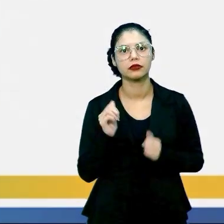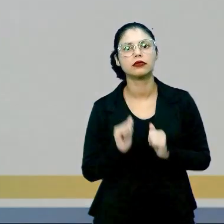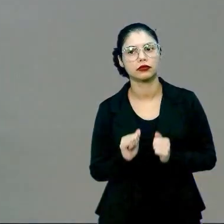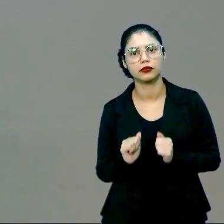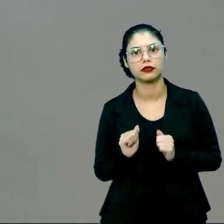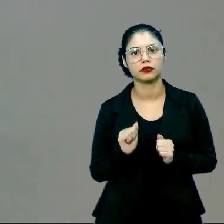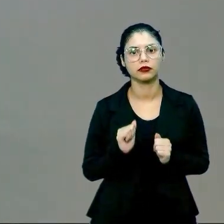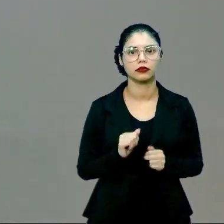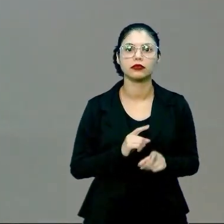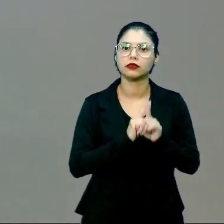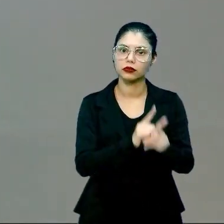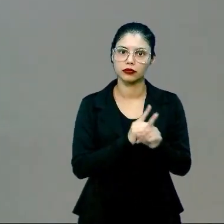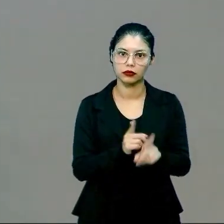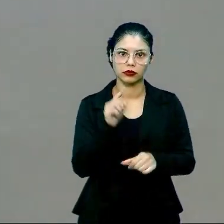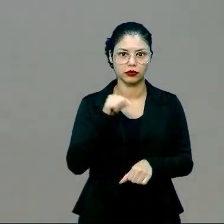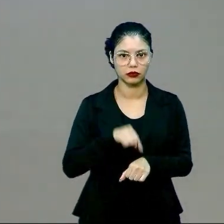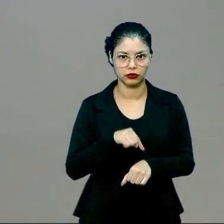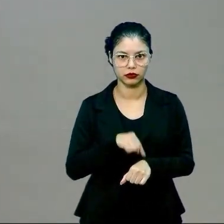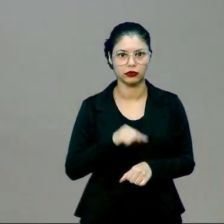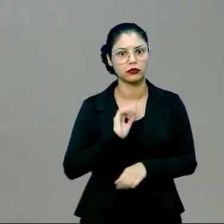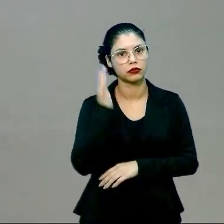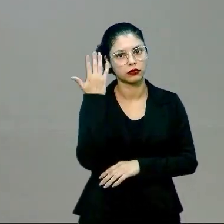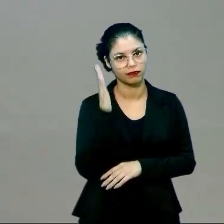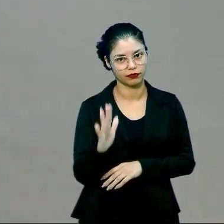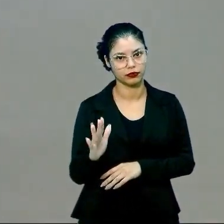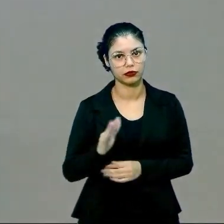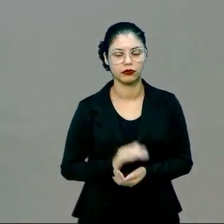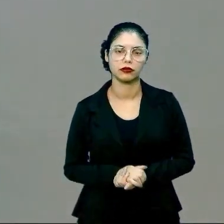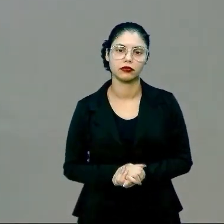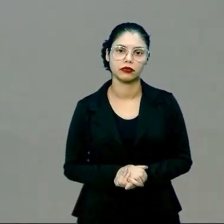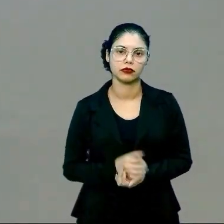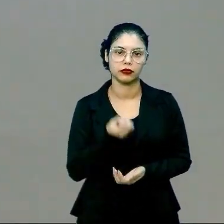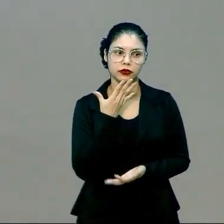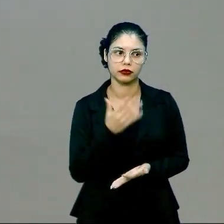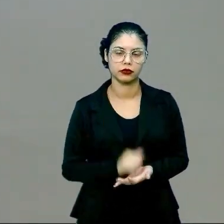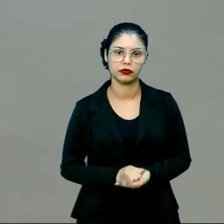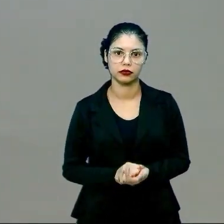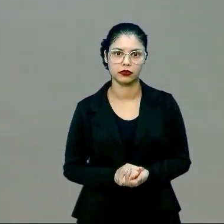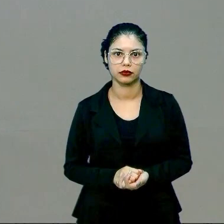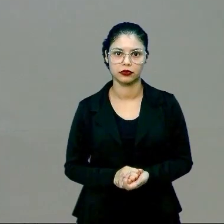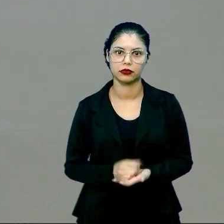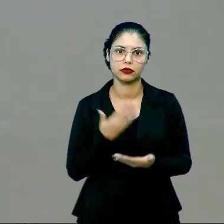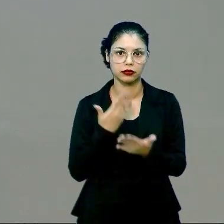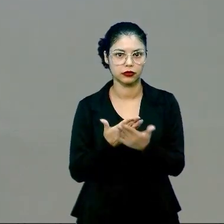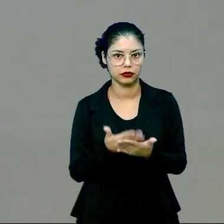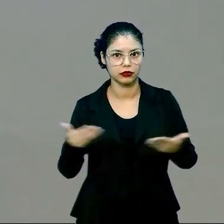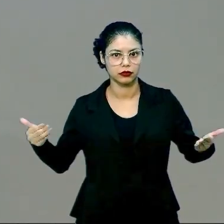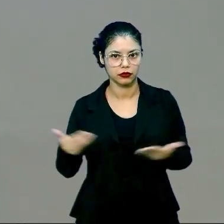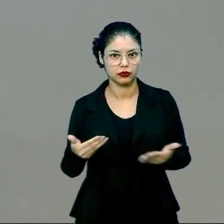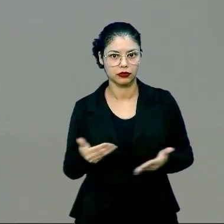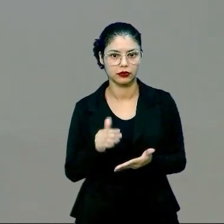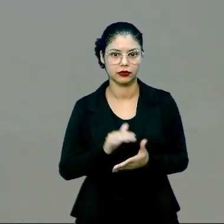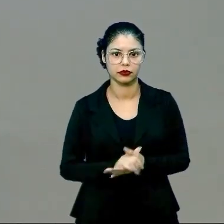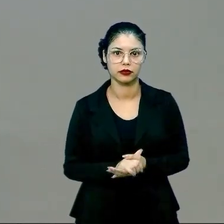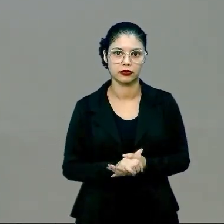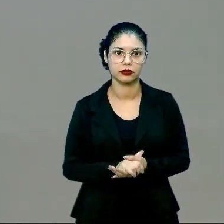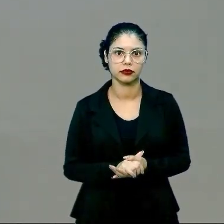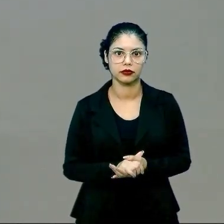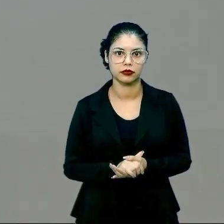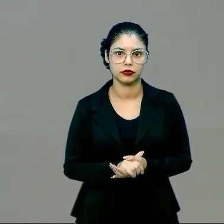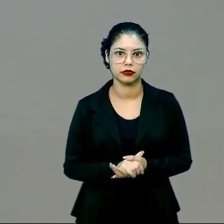estava ali seguindo o tempo da natureza. Bom, meus queridos alunos, essa foi a nossa aula de hoje,